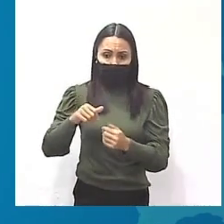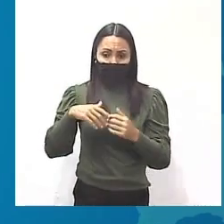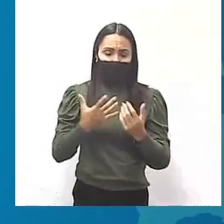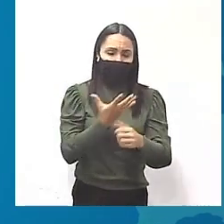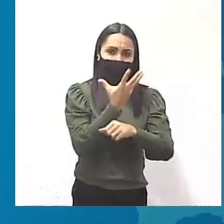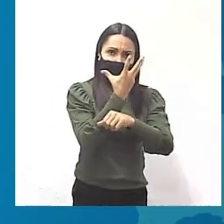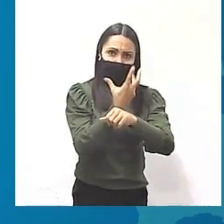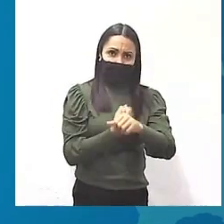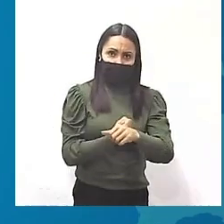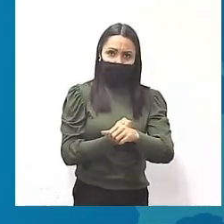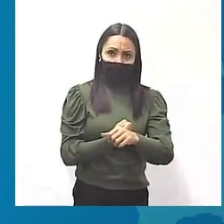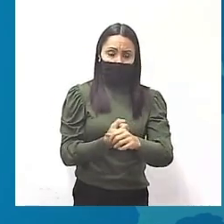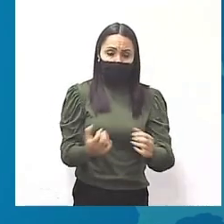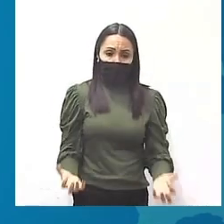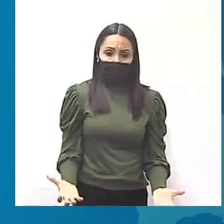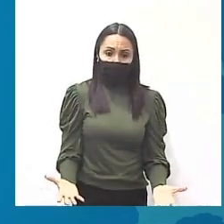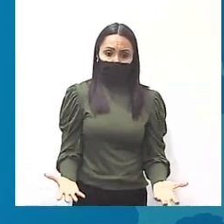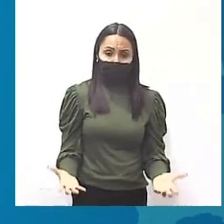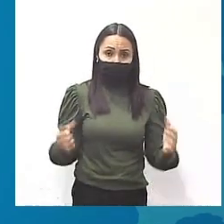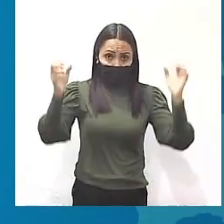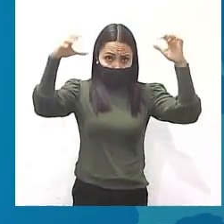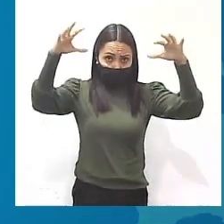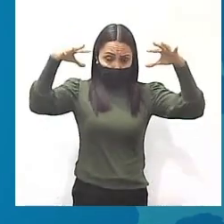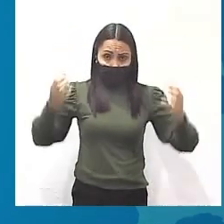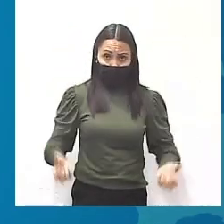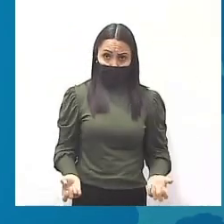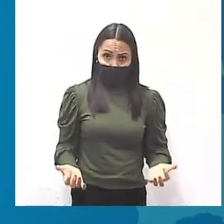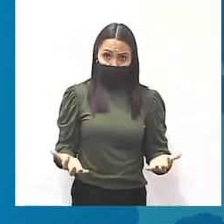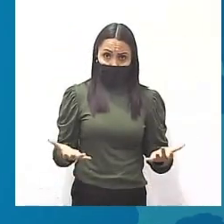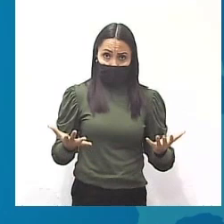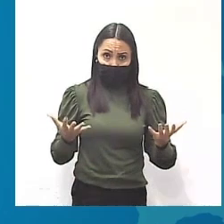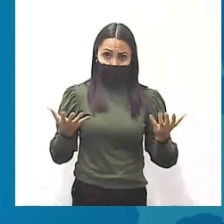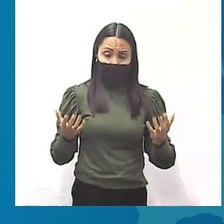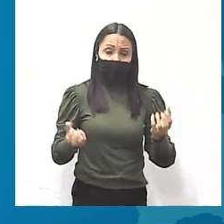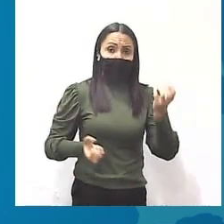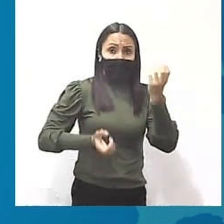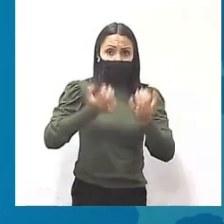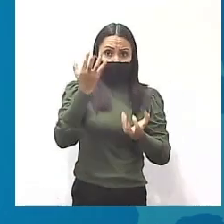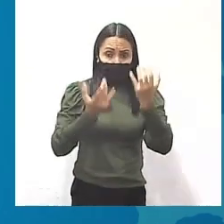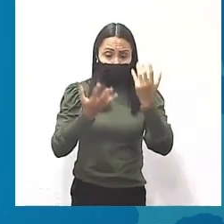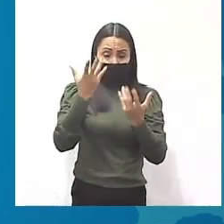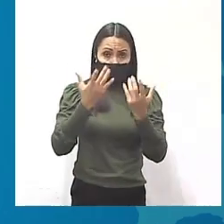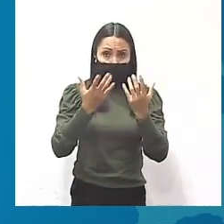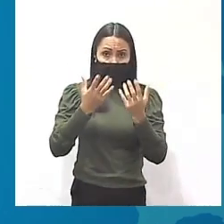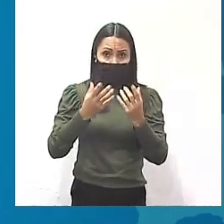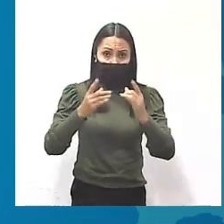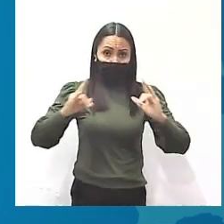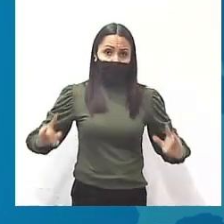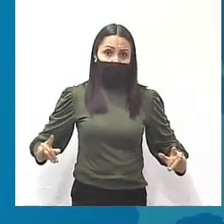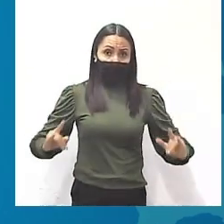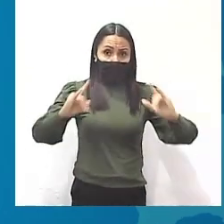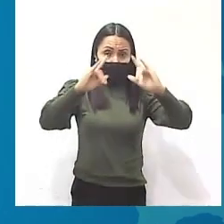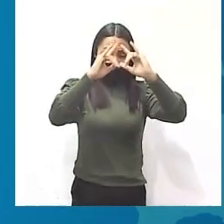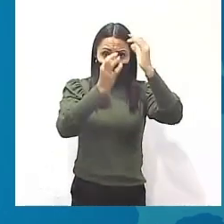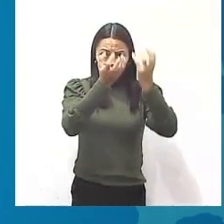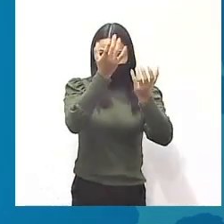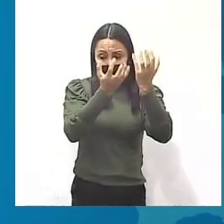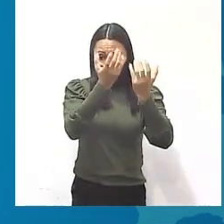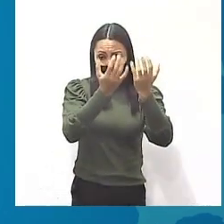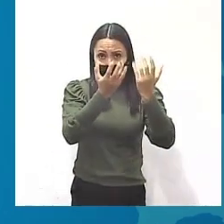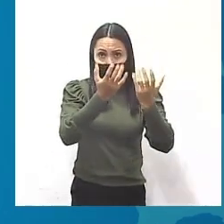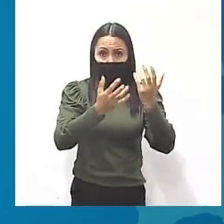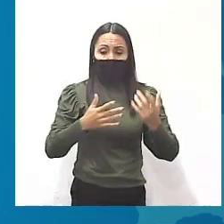secas, enchentes, incêndios florestais, furacões que são destrutíveis, que vão deixar ali